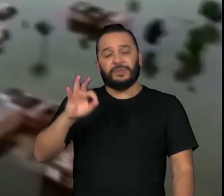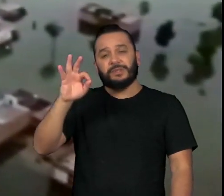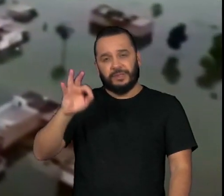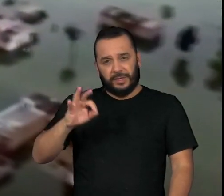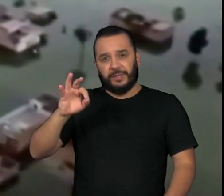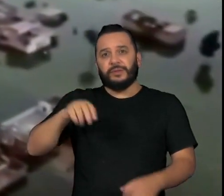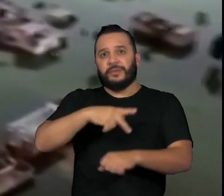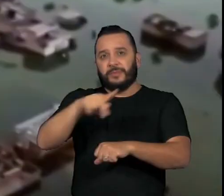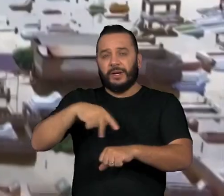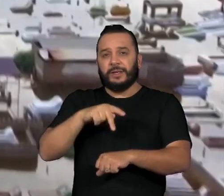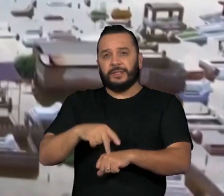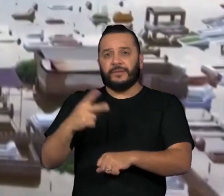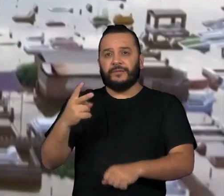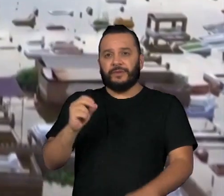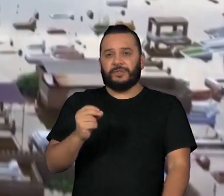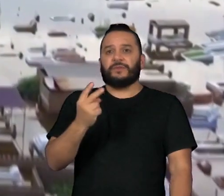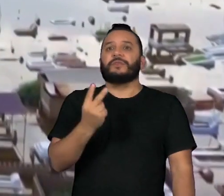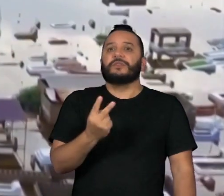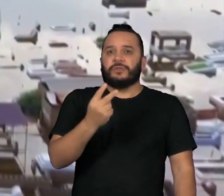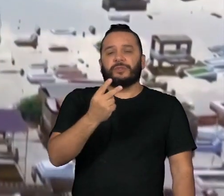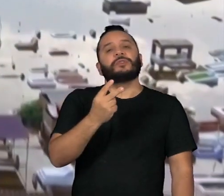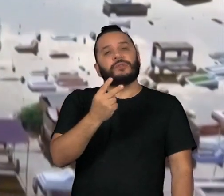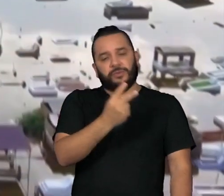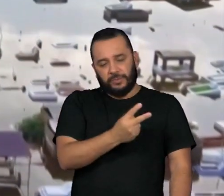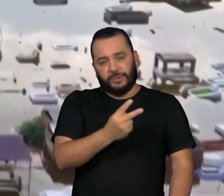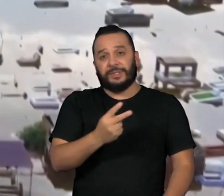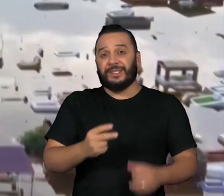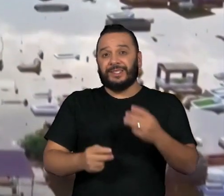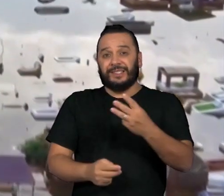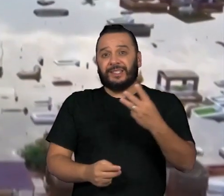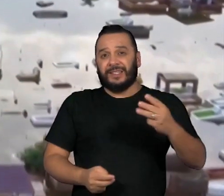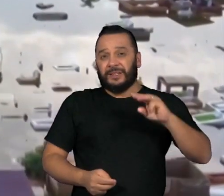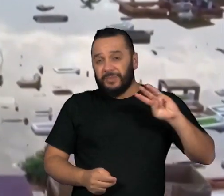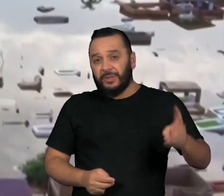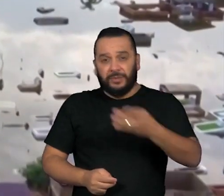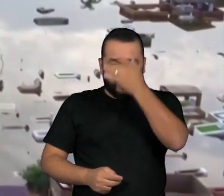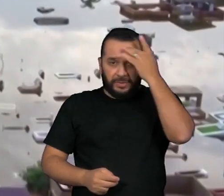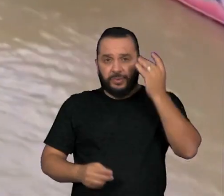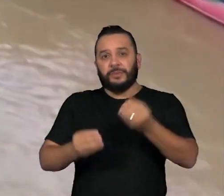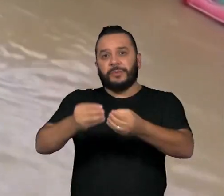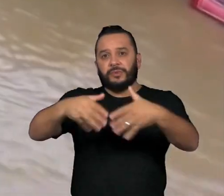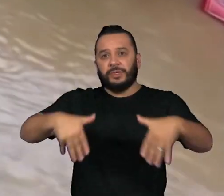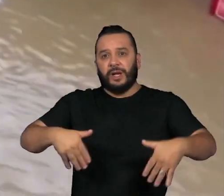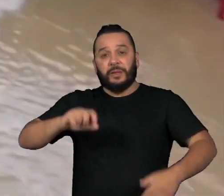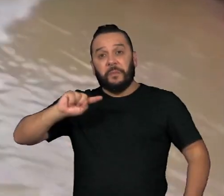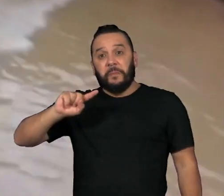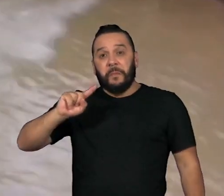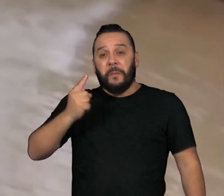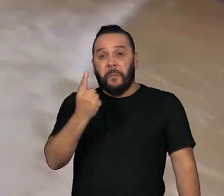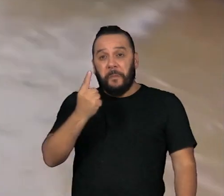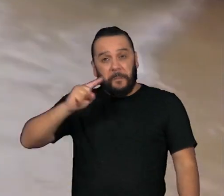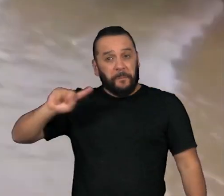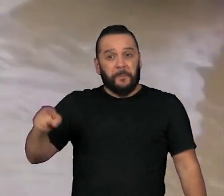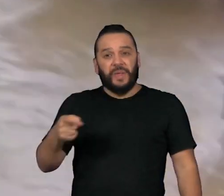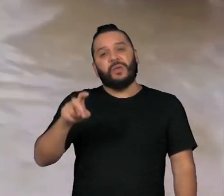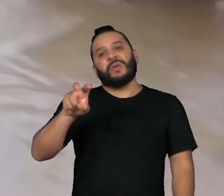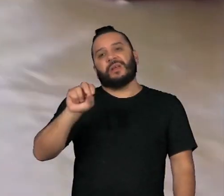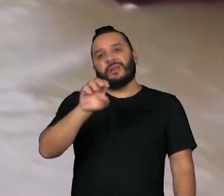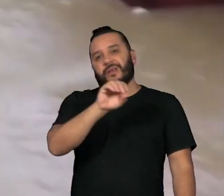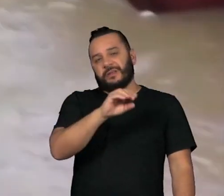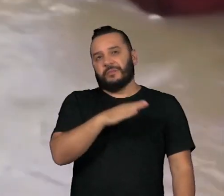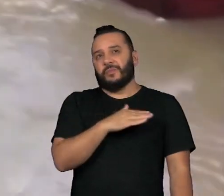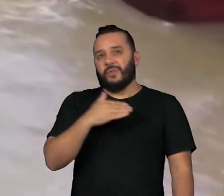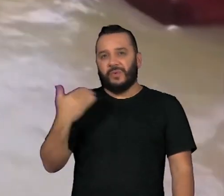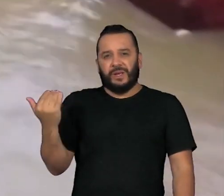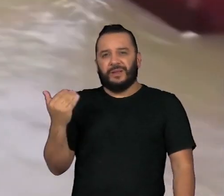33 milhões de pessoas foram afetadas. Pelo menos 1.500 morreram. Para os cientistas, o dilúvio